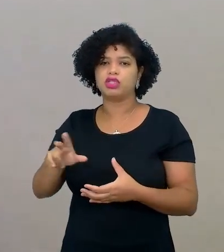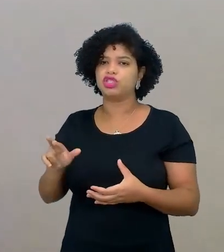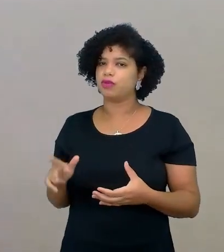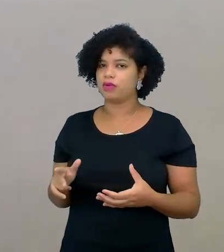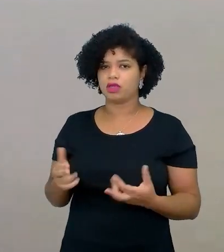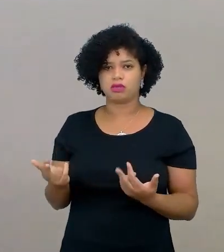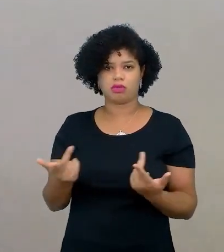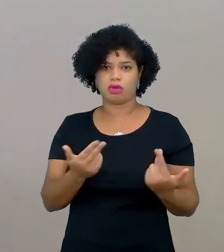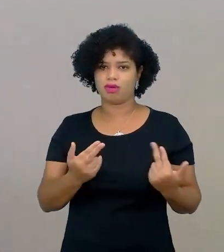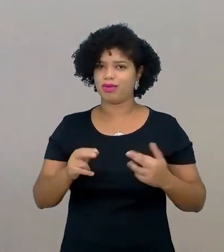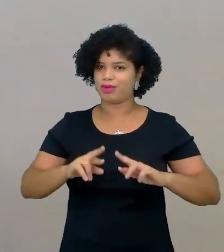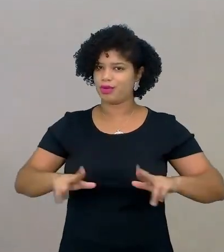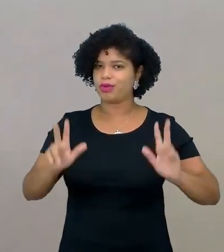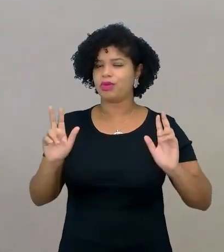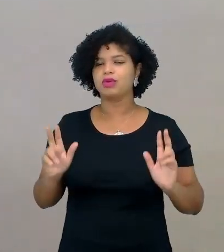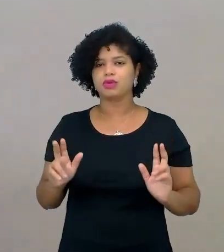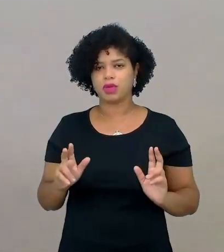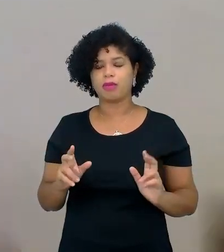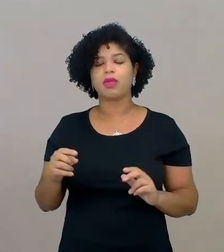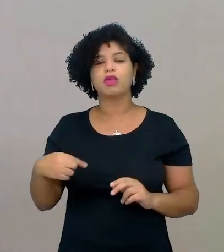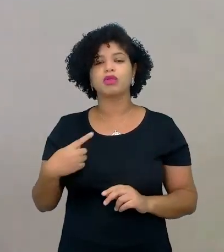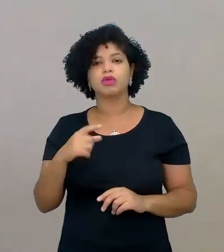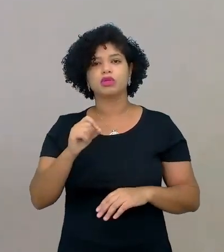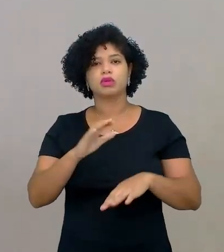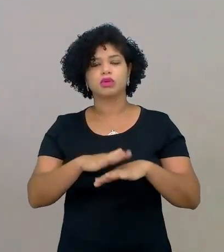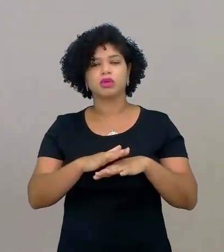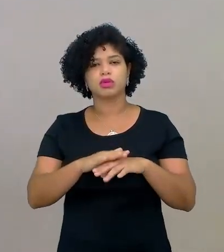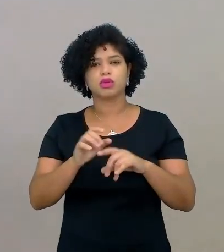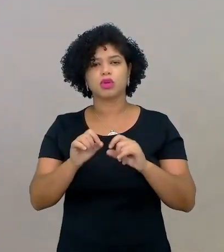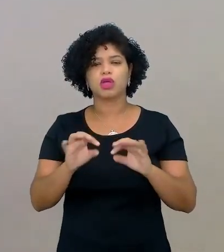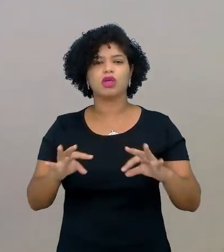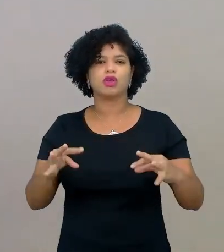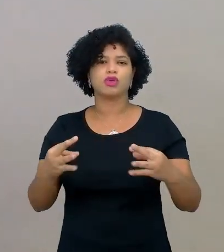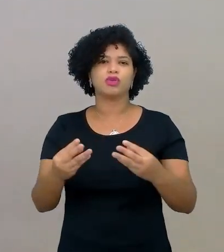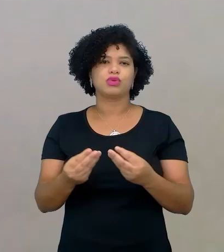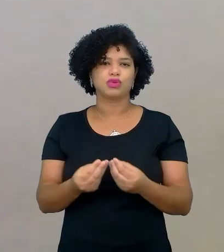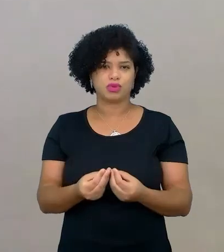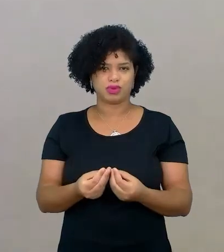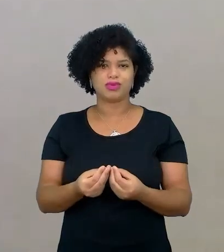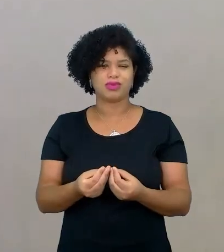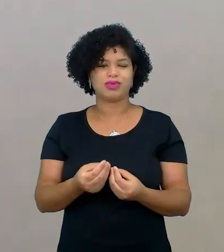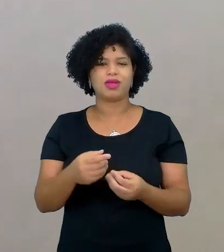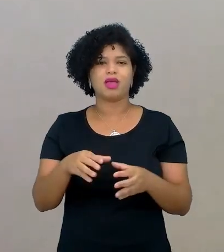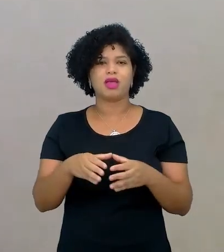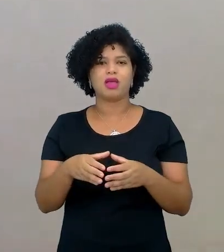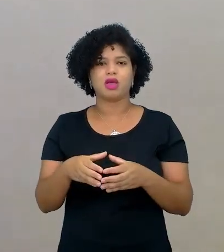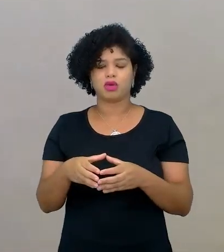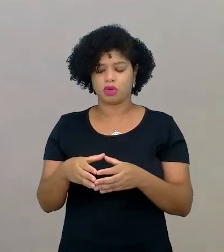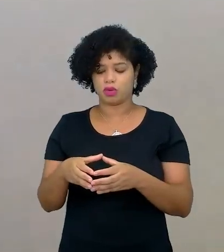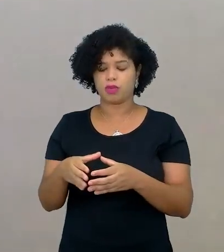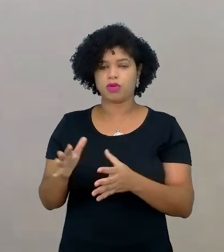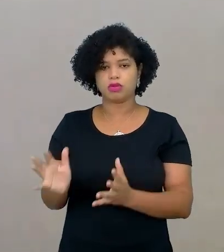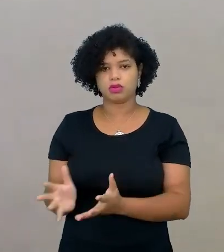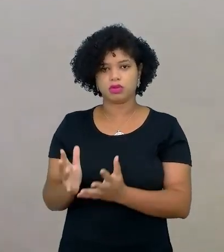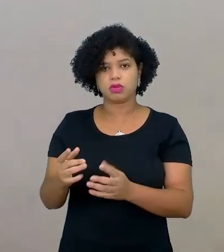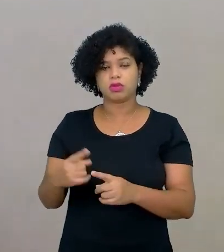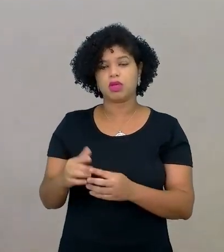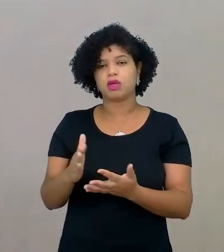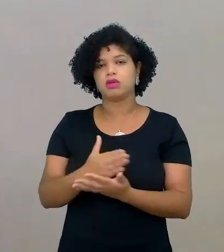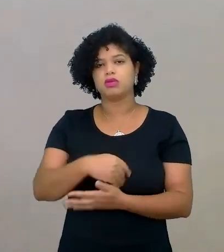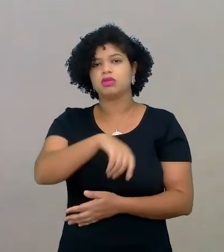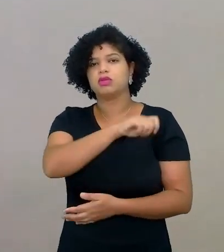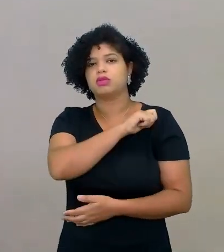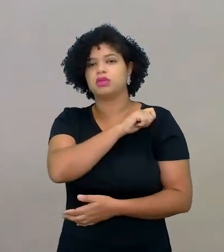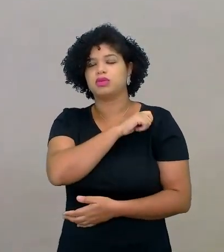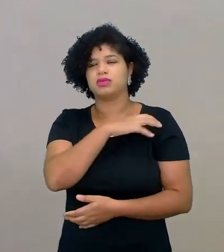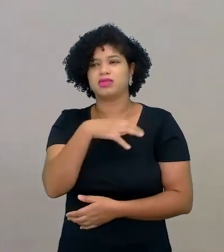heterogêneas. Então, o que eu tenho que fazer e buscar? Buscar trabalhar com todo mundo, trazer aquele aluno com grandes dificuldades para a nossa aula atual e